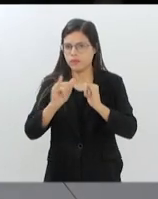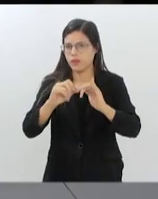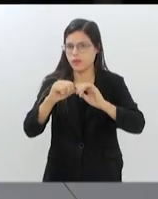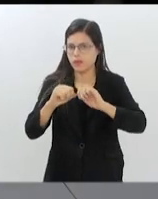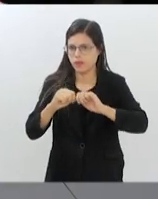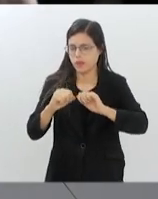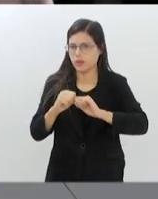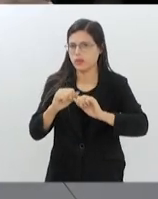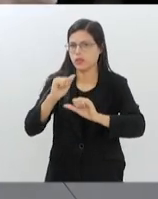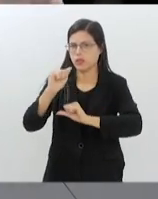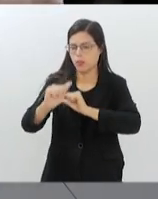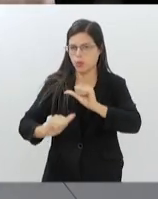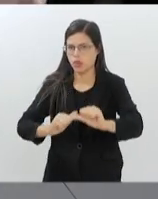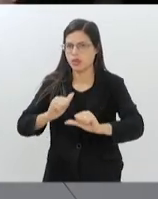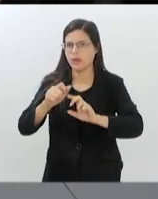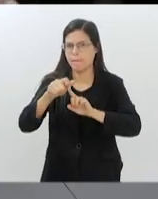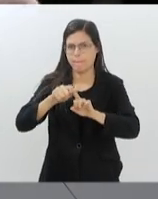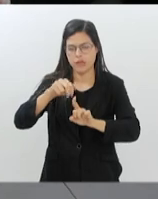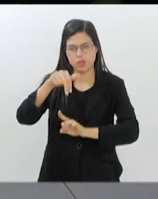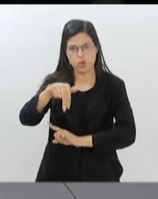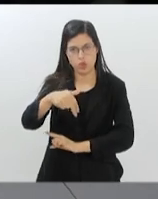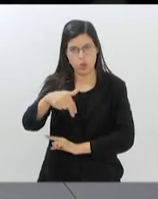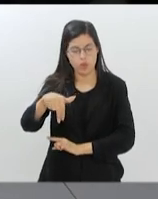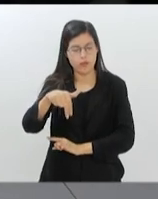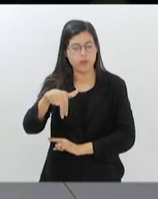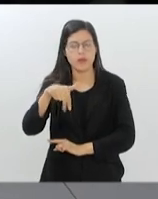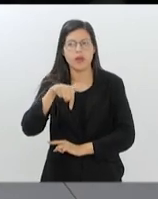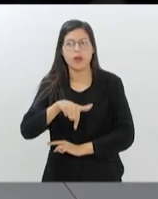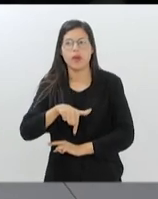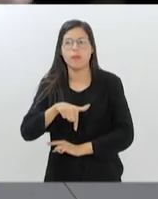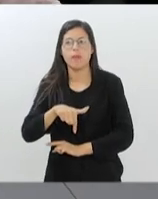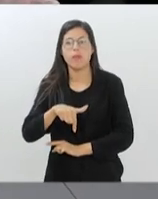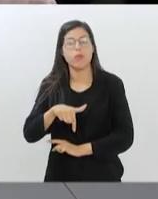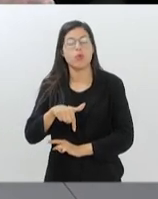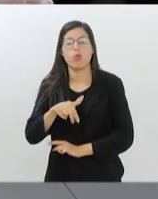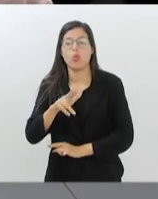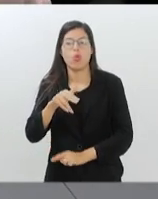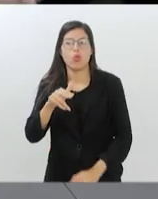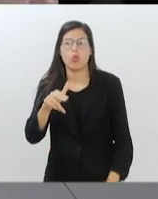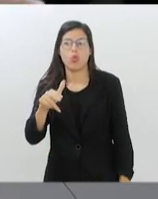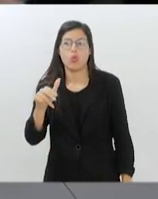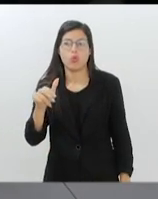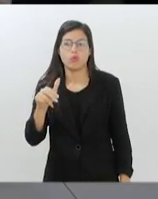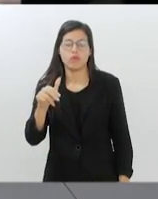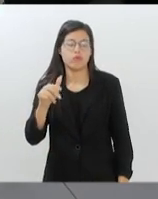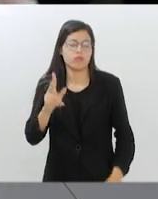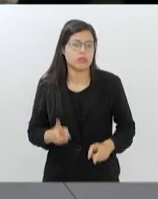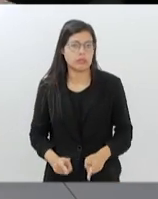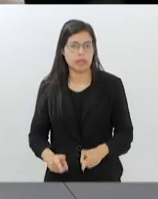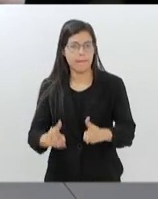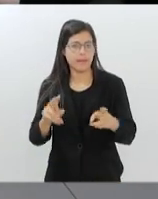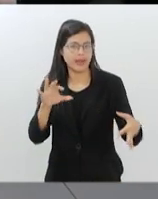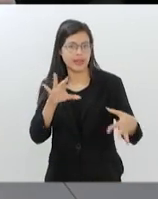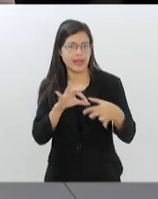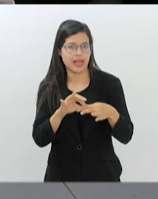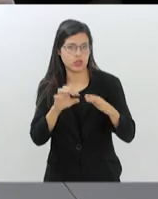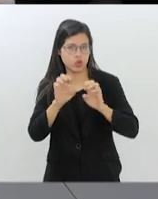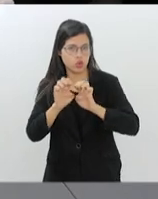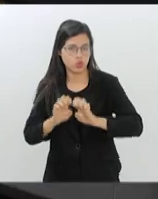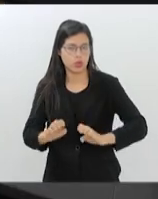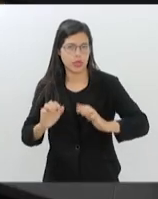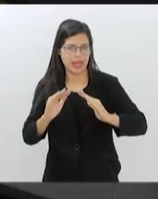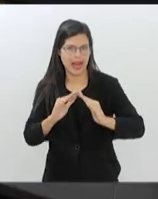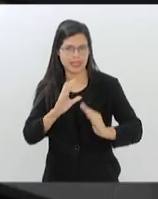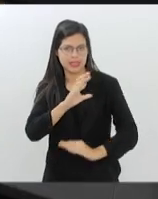em novembro mantendo a unidade ali imprensa e publicidade ela nunca deixou de estar ligada à estrutura da casa civil Então senh tá